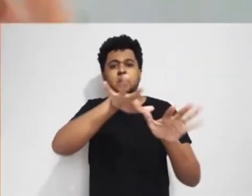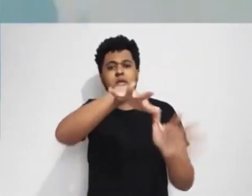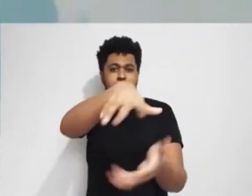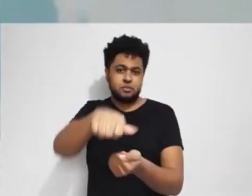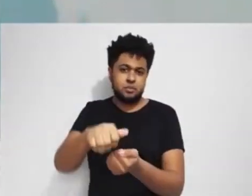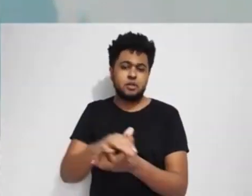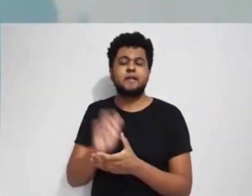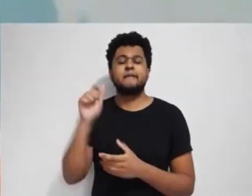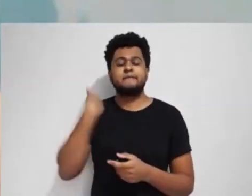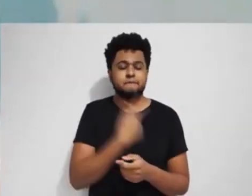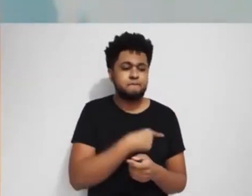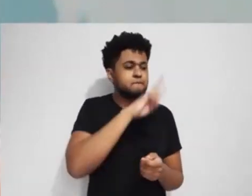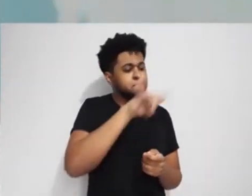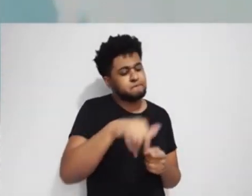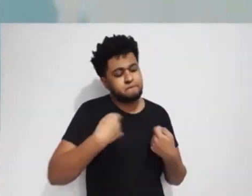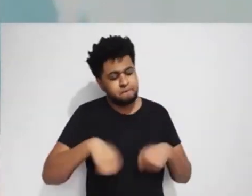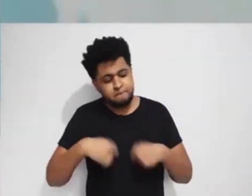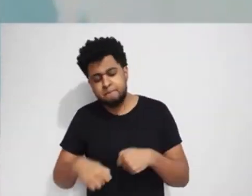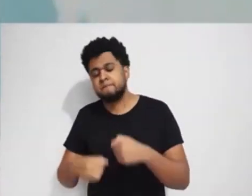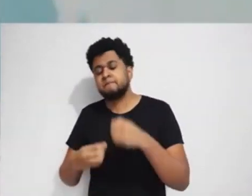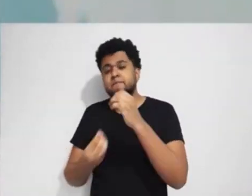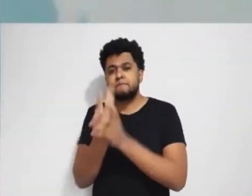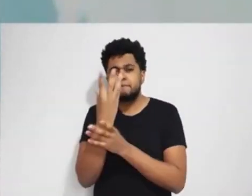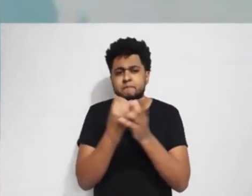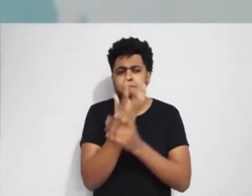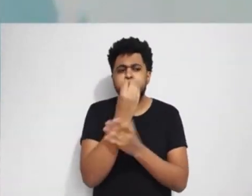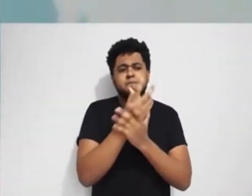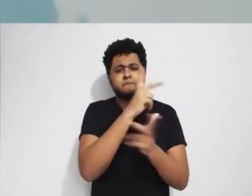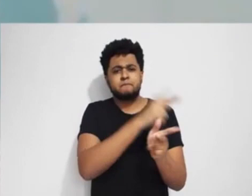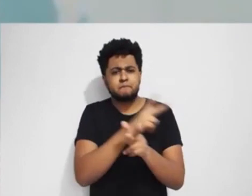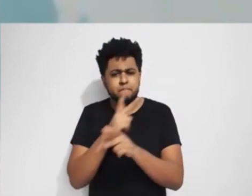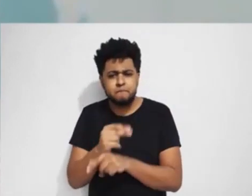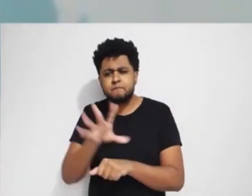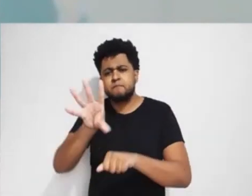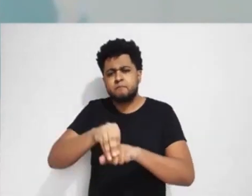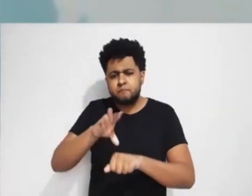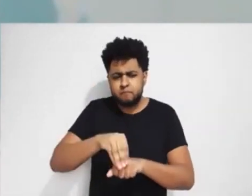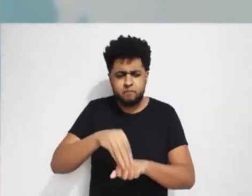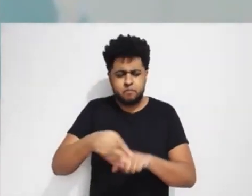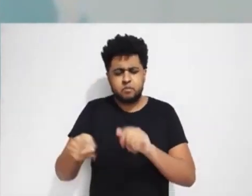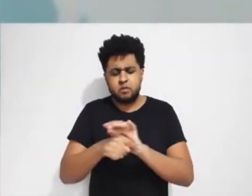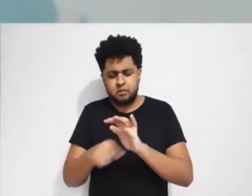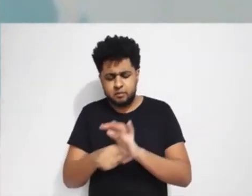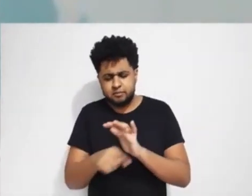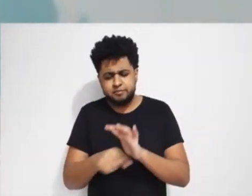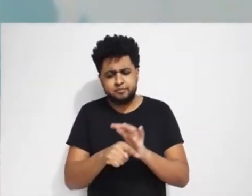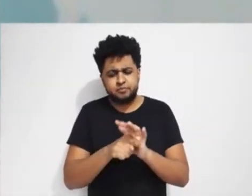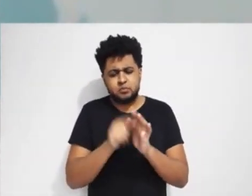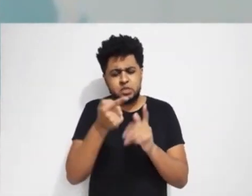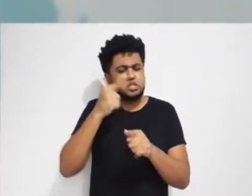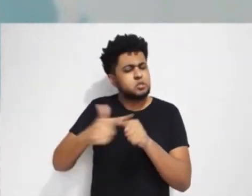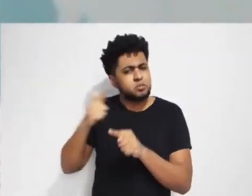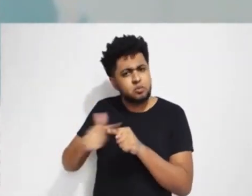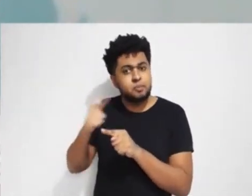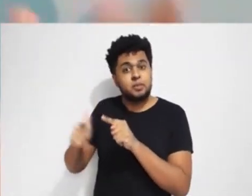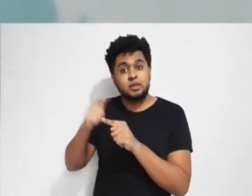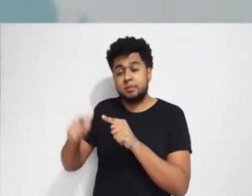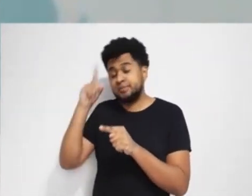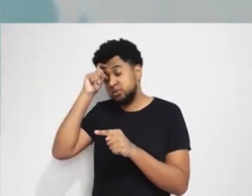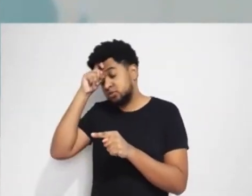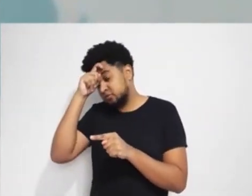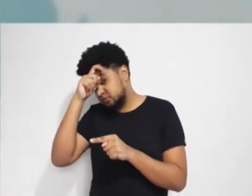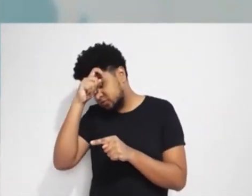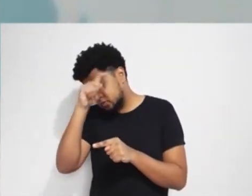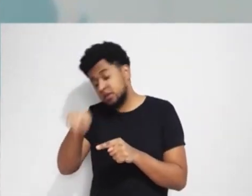a gente vai precisar produzir conhecimentos. A questão, então, desses problemas complexos vão ser em